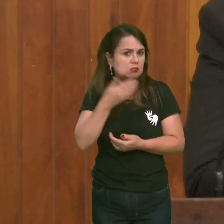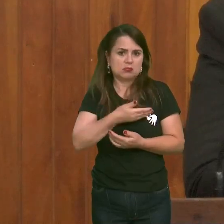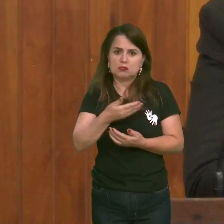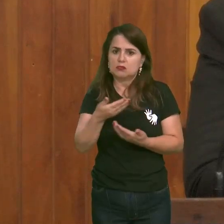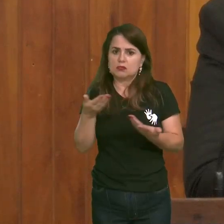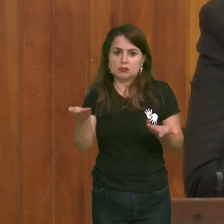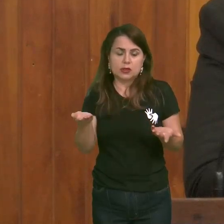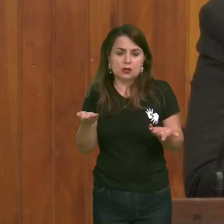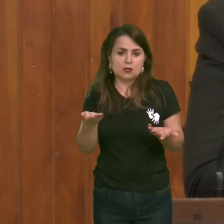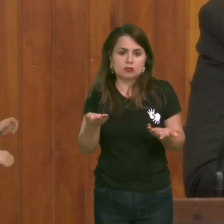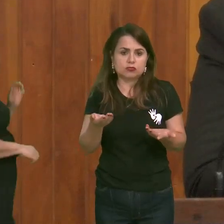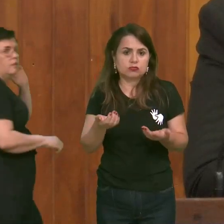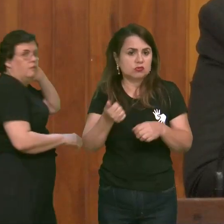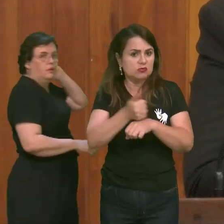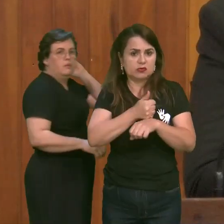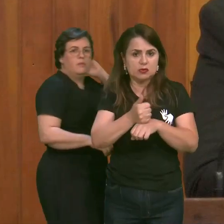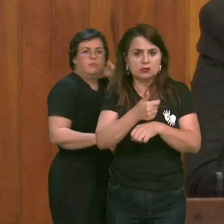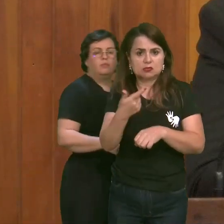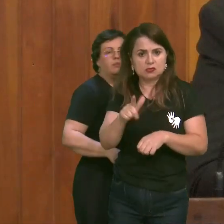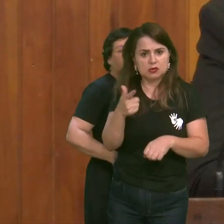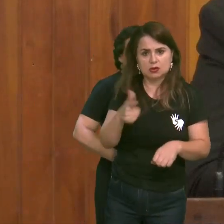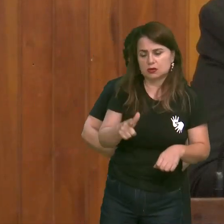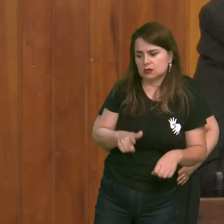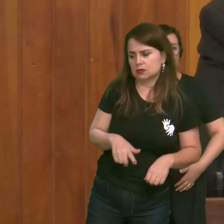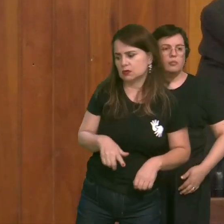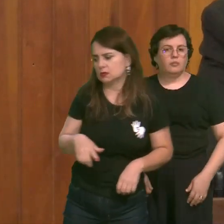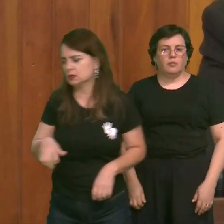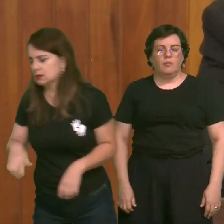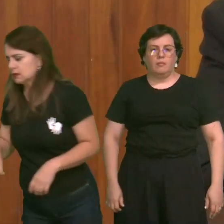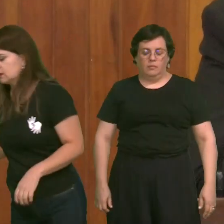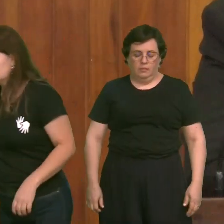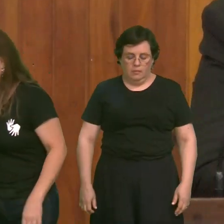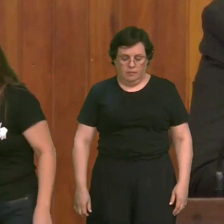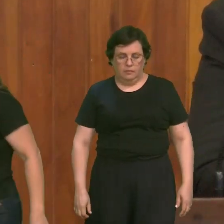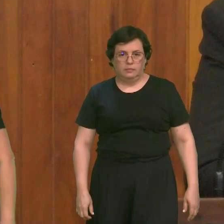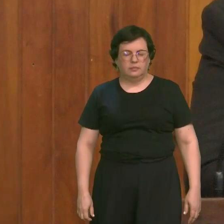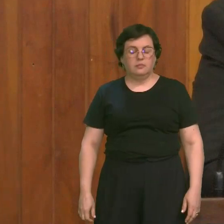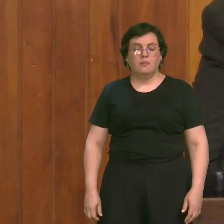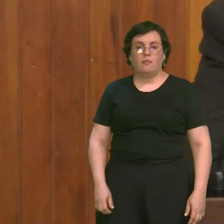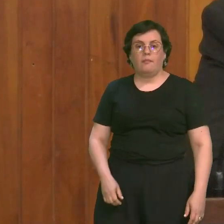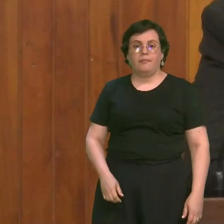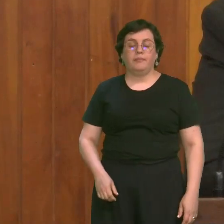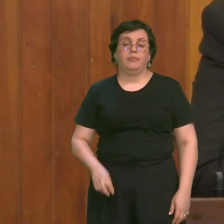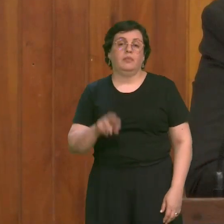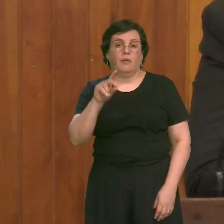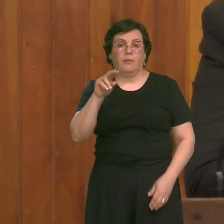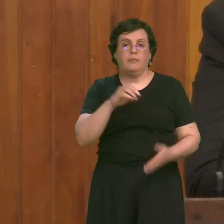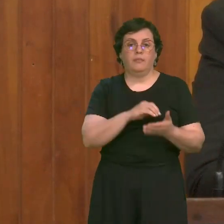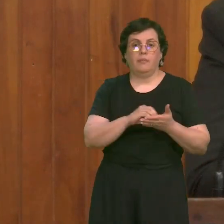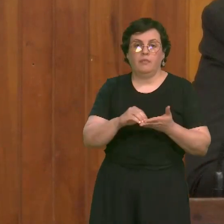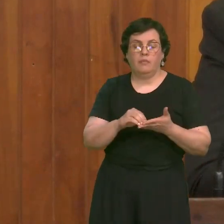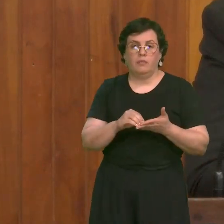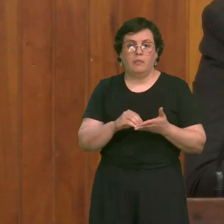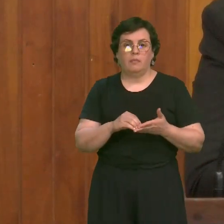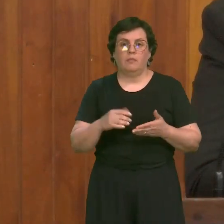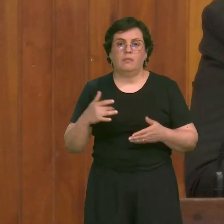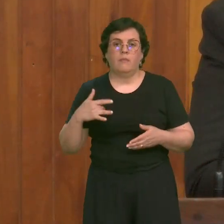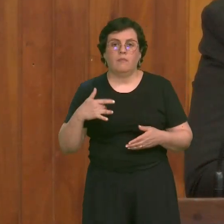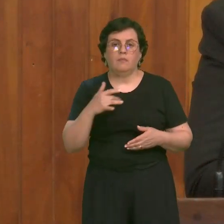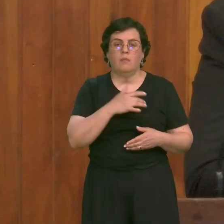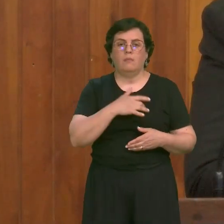esse Levi é um incompetente assim como aquele que era secretário da saúde Cássio